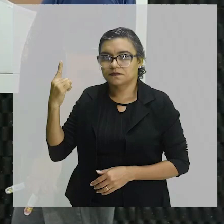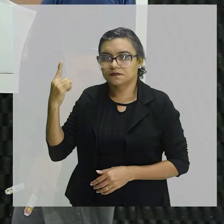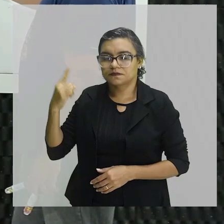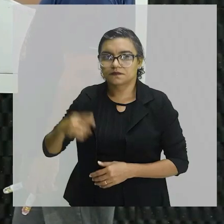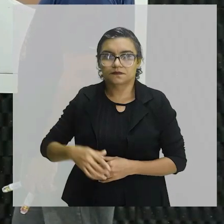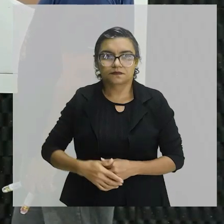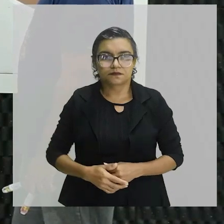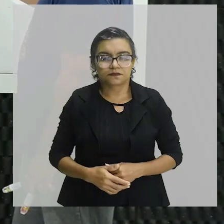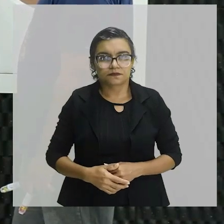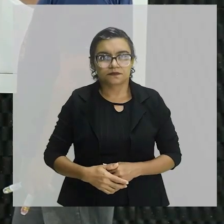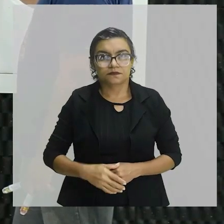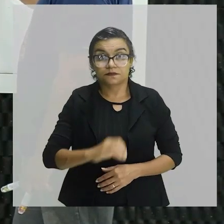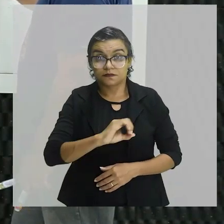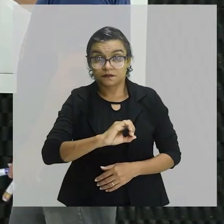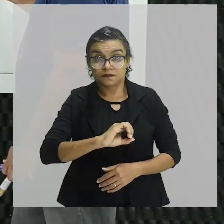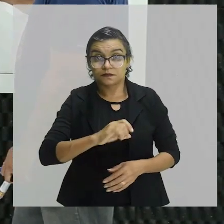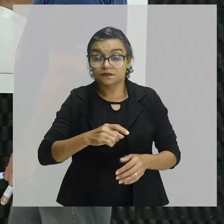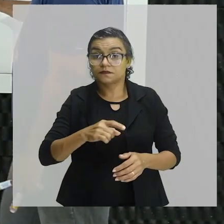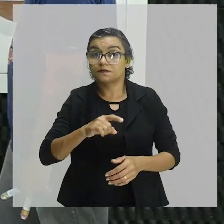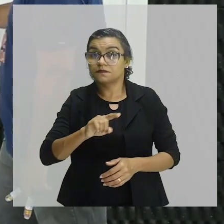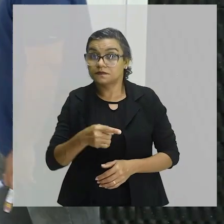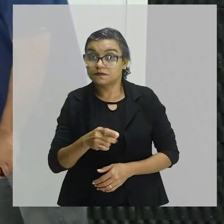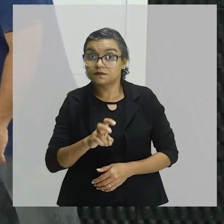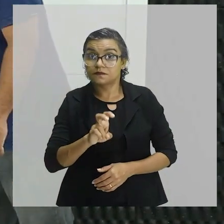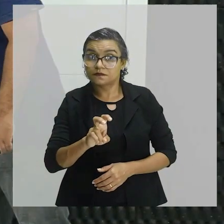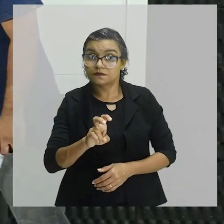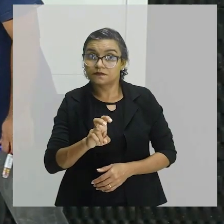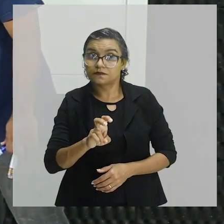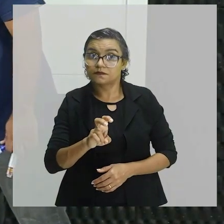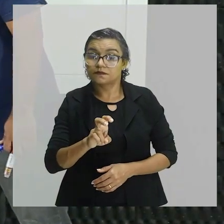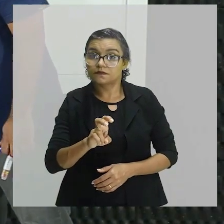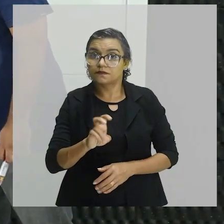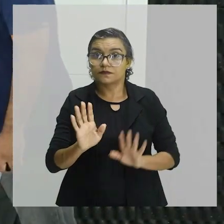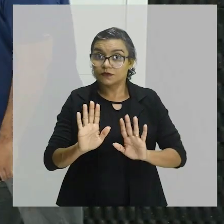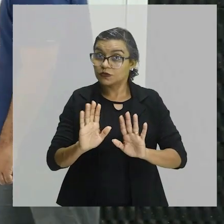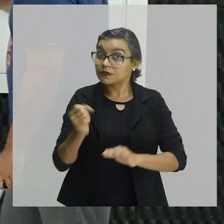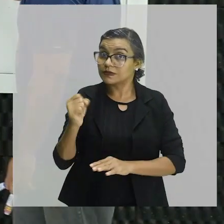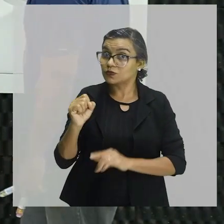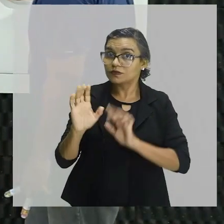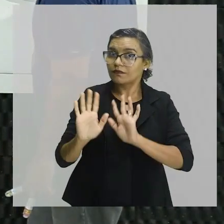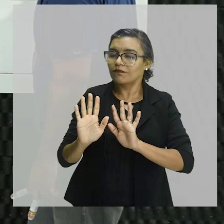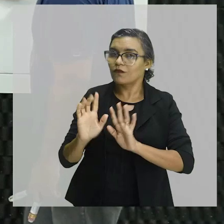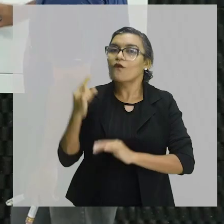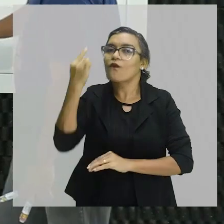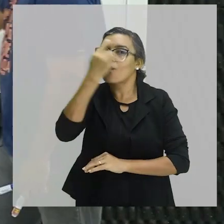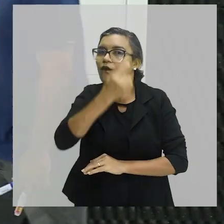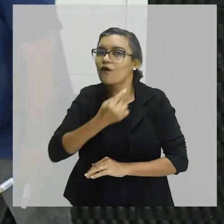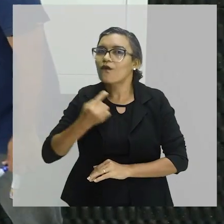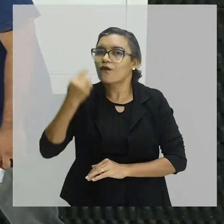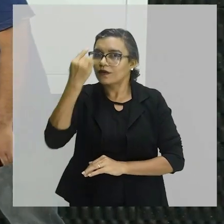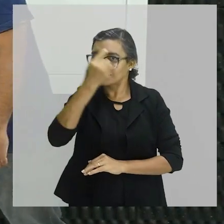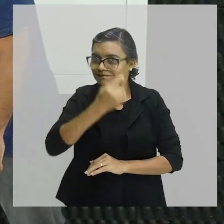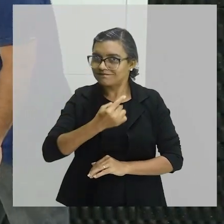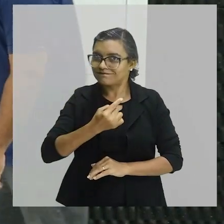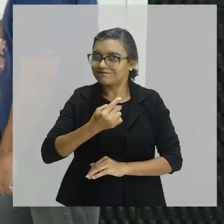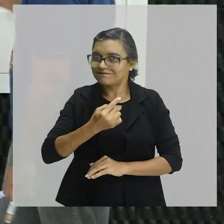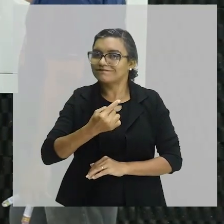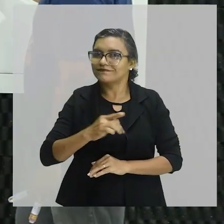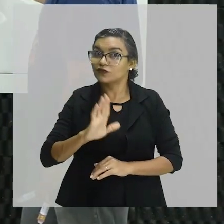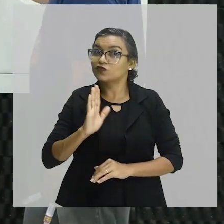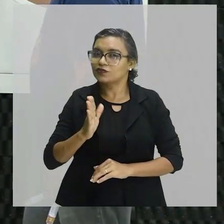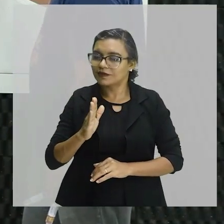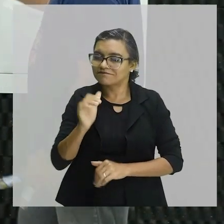0,55 vezes 10 a menos 5, quer dizer, segundos não, horas, né? Horas. Nós já fizemos essa